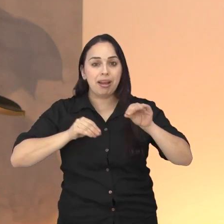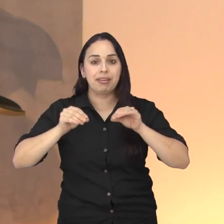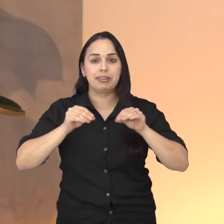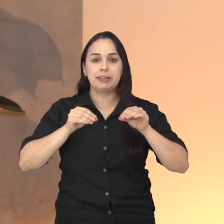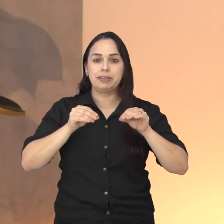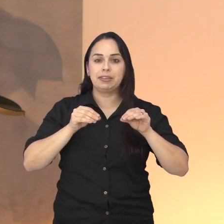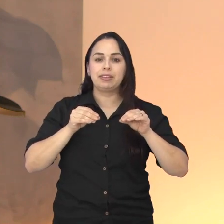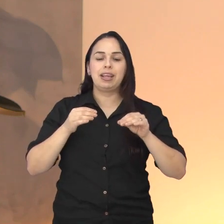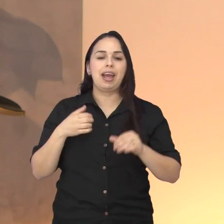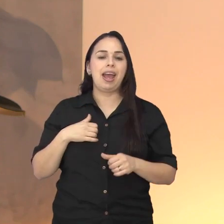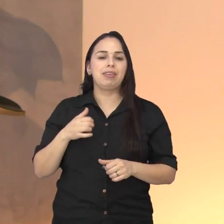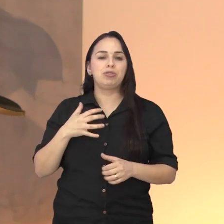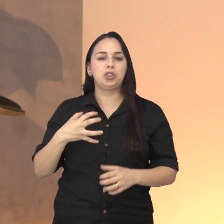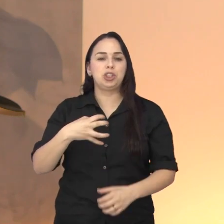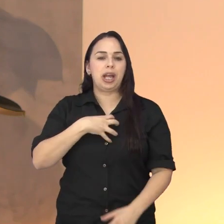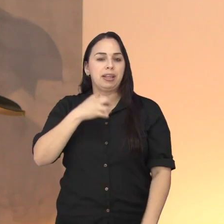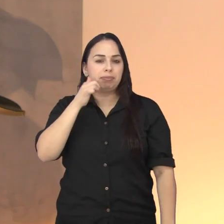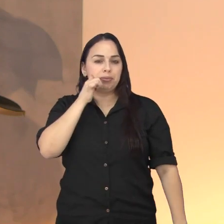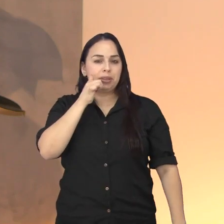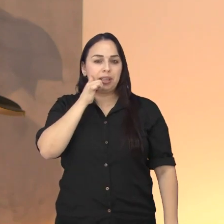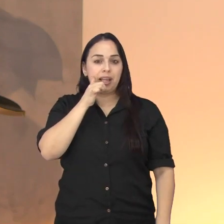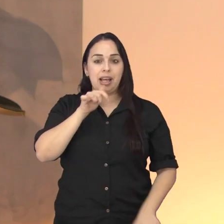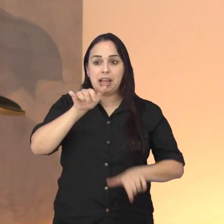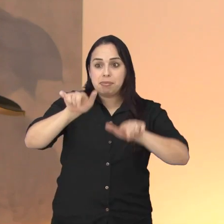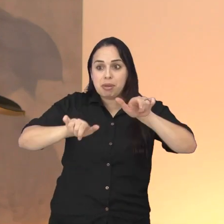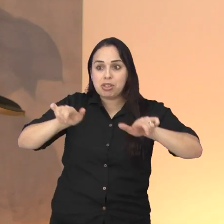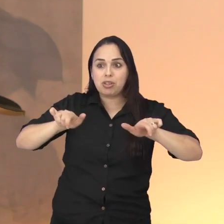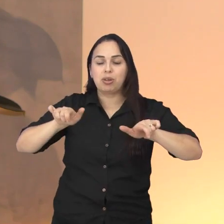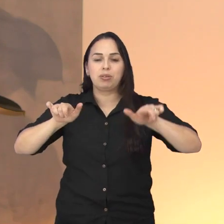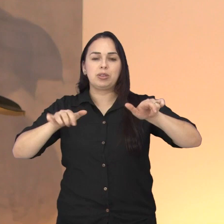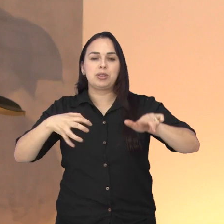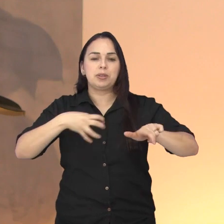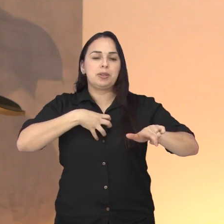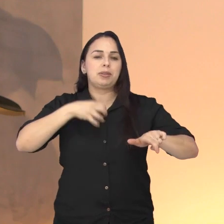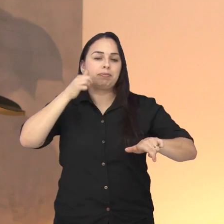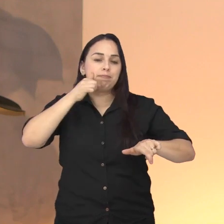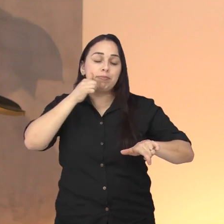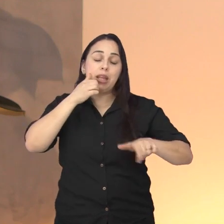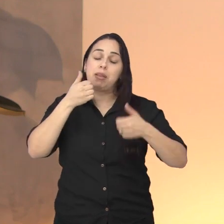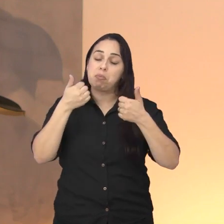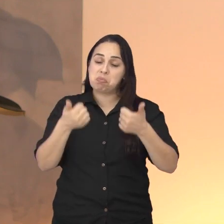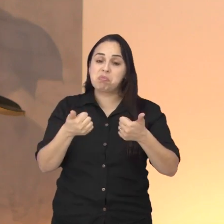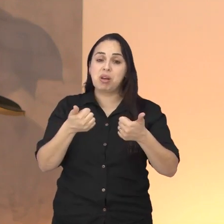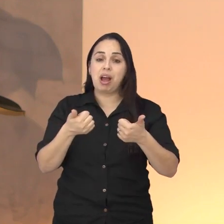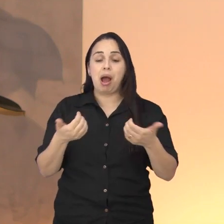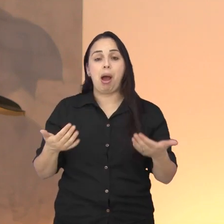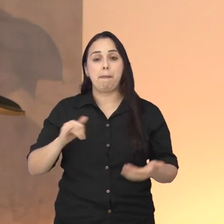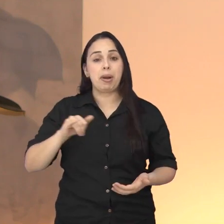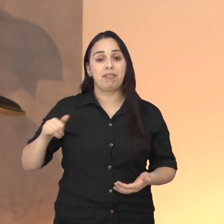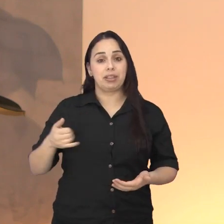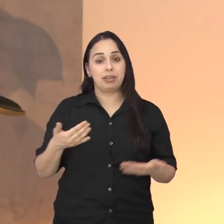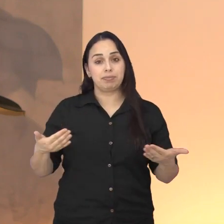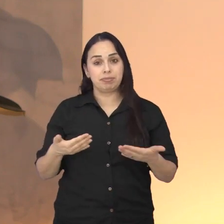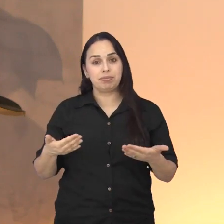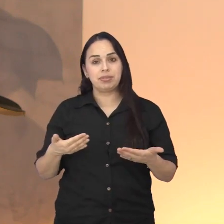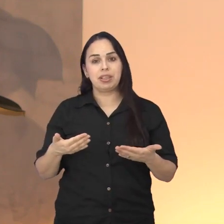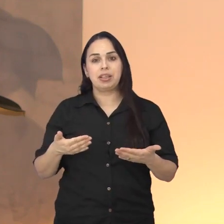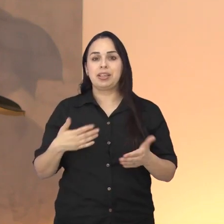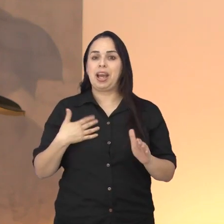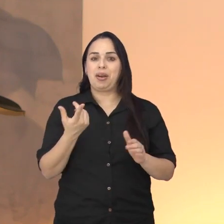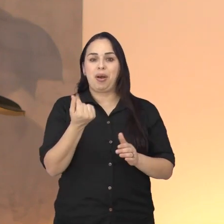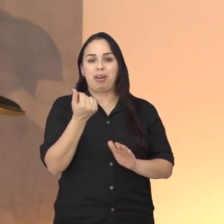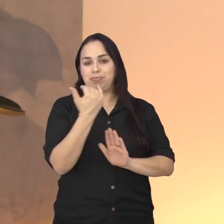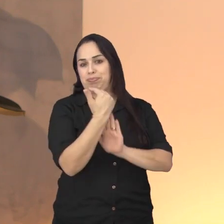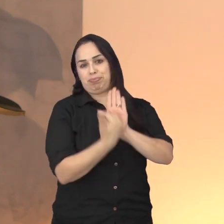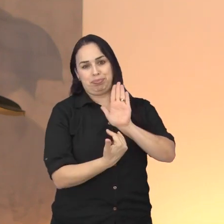transparência, né? Esse lado muito feminino. Então as pessoas de estilo feminino, elas estão se dando bem, principalmente agora, que